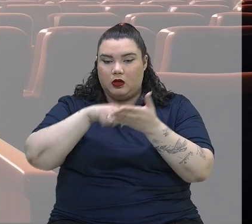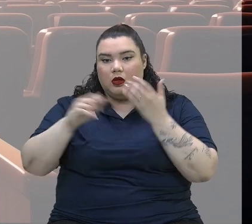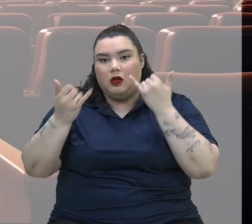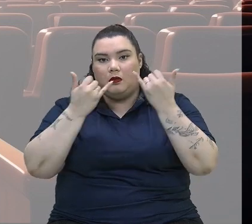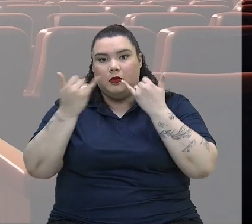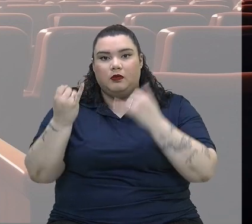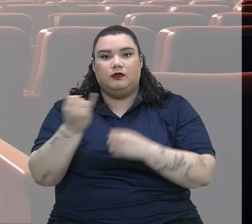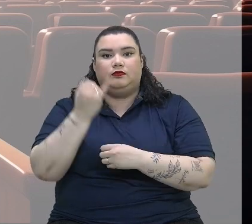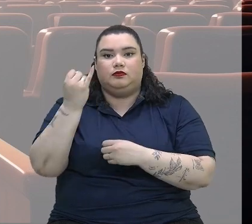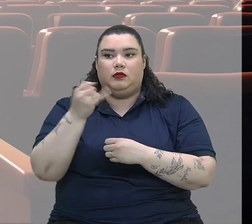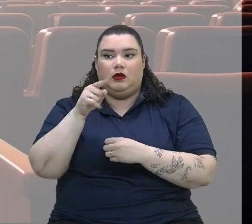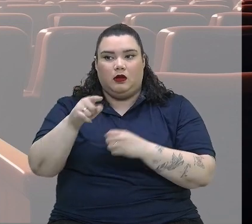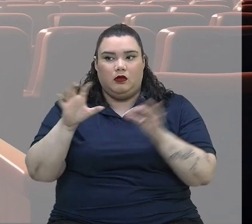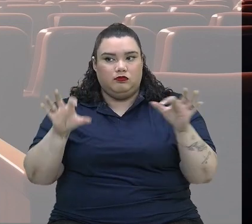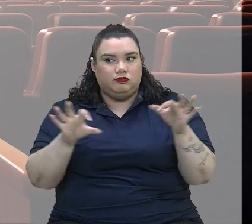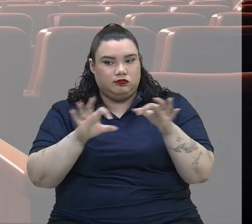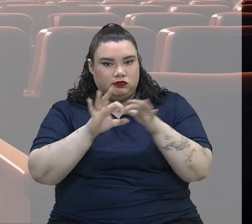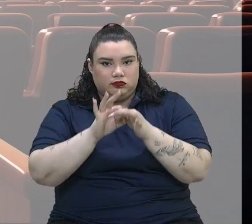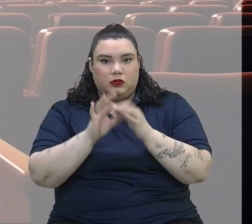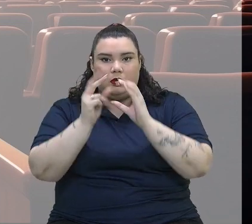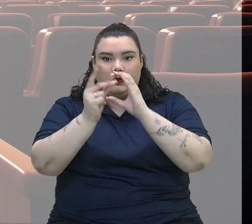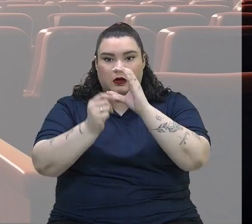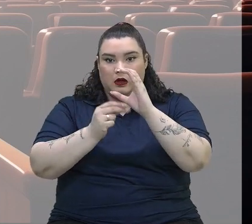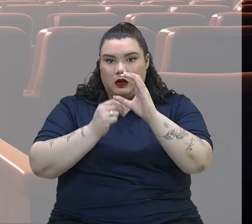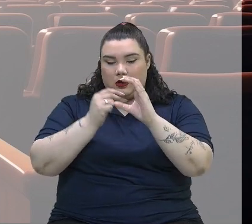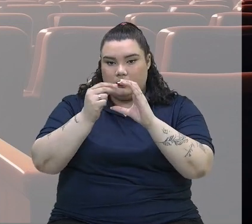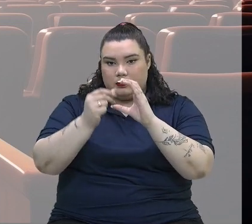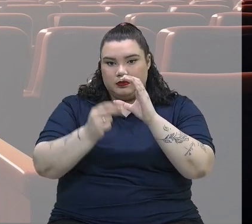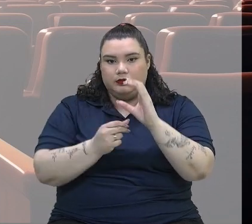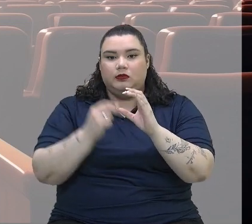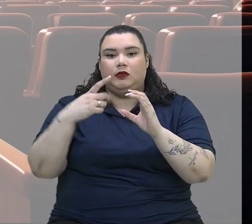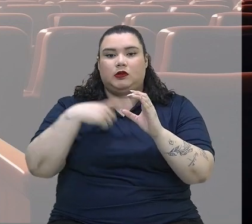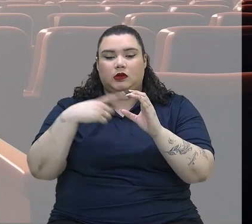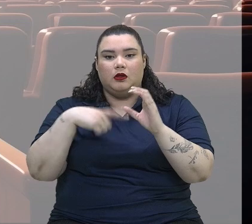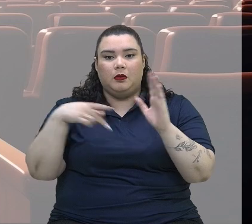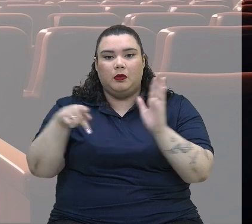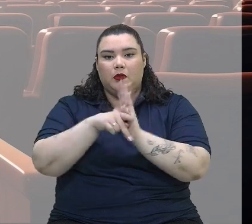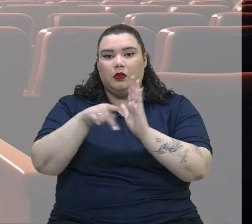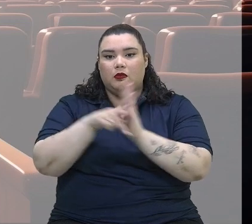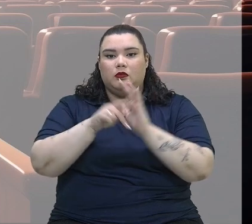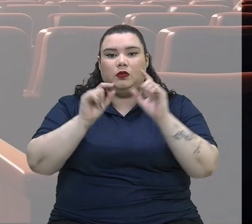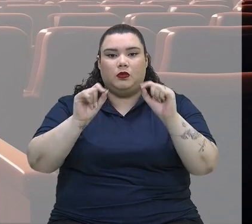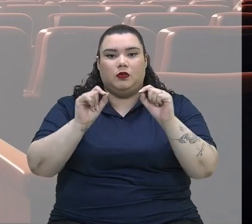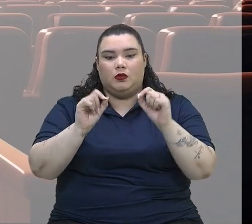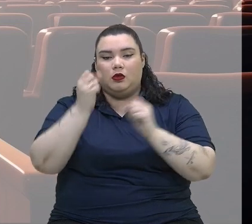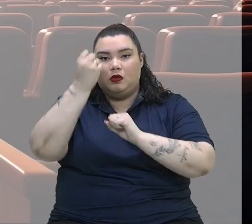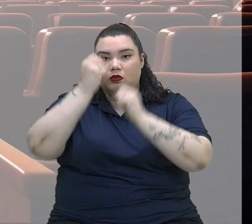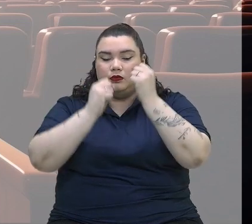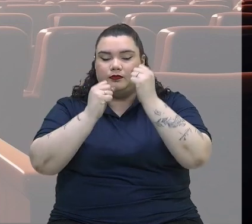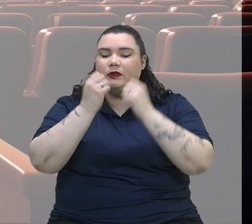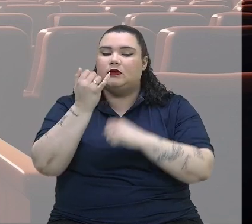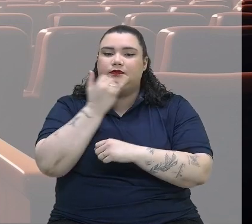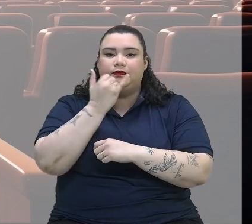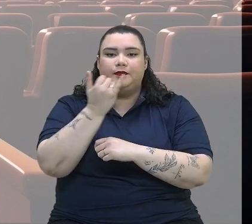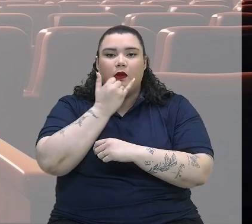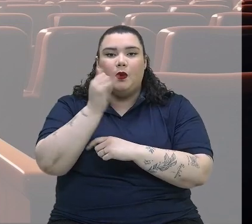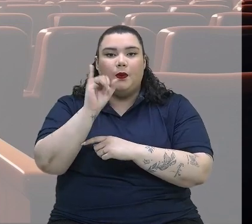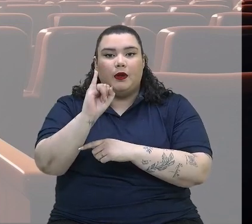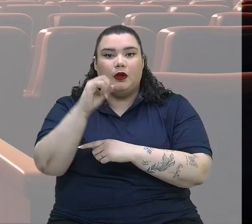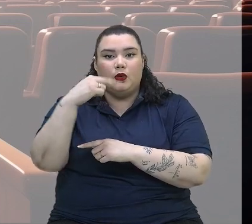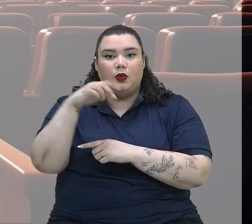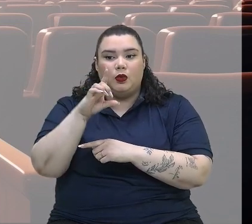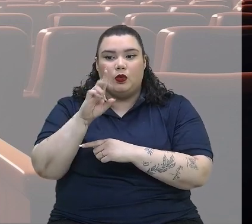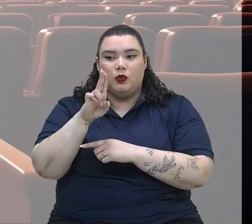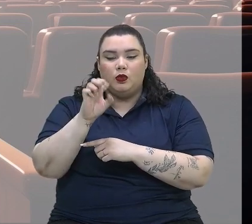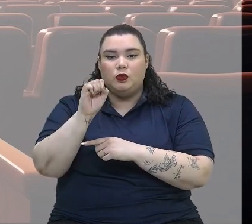indústria vinculada ao capitalismo, que é denominada de indústria cultural, que prepara